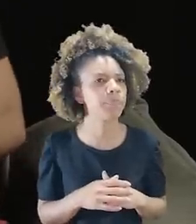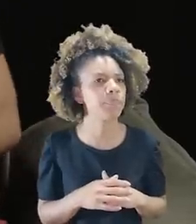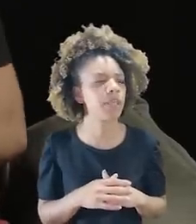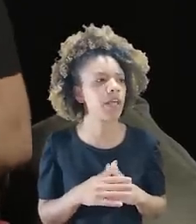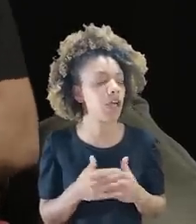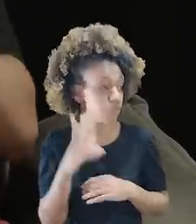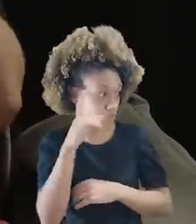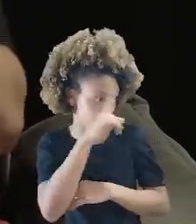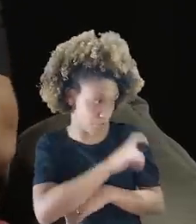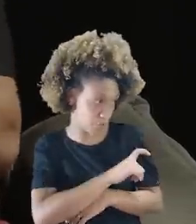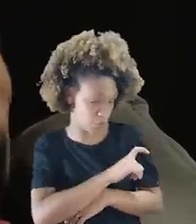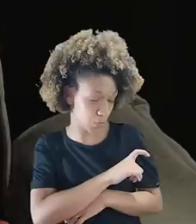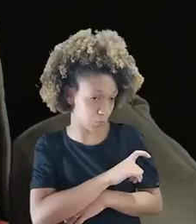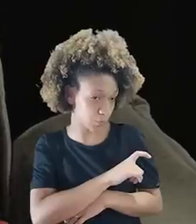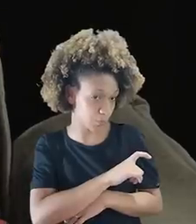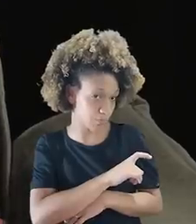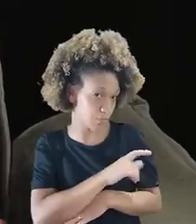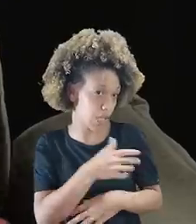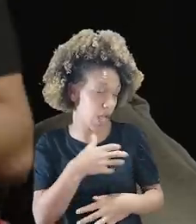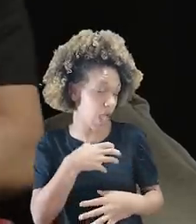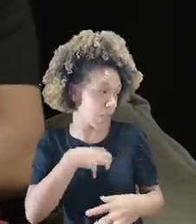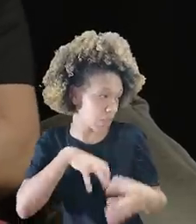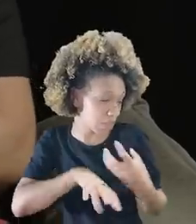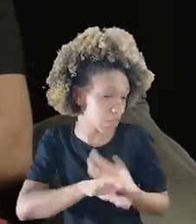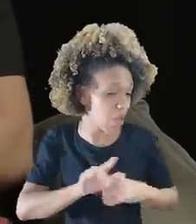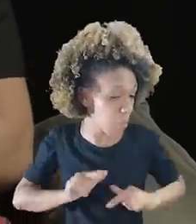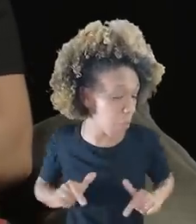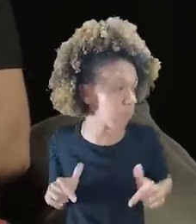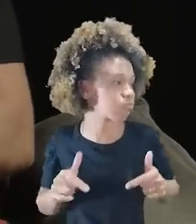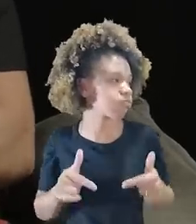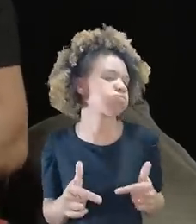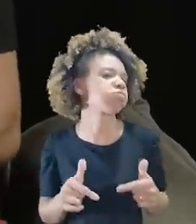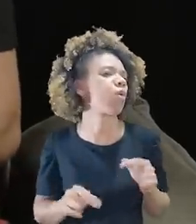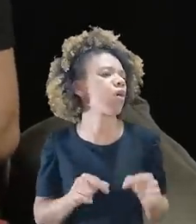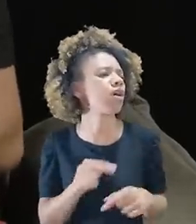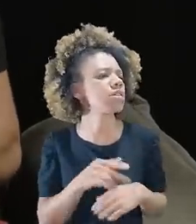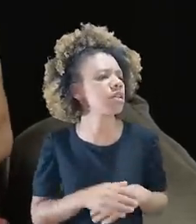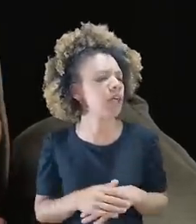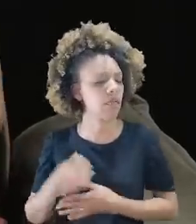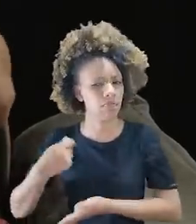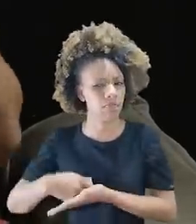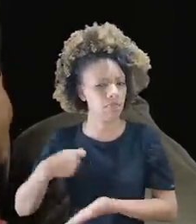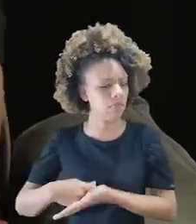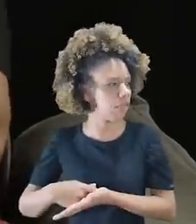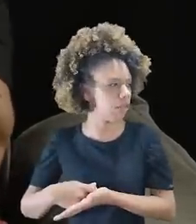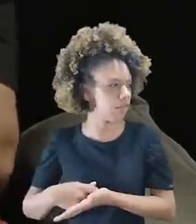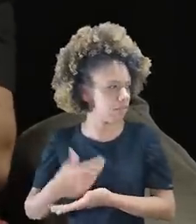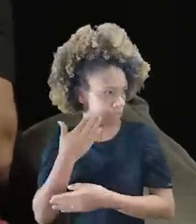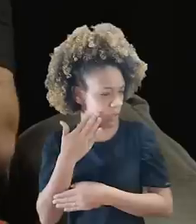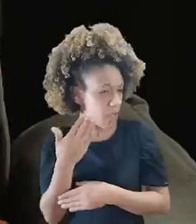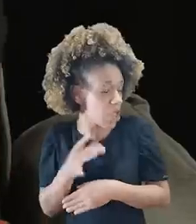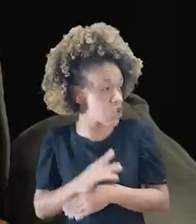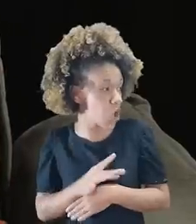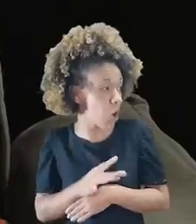benefício mas não é tem um lado ruim por exemplo você vê a a Mel Lisboa que fez a Anita e ela fez um personagem tão bem feito tão bom tão bem